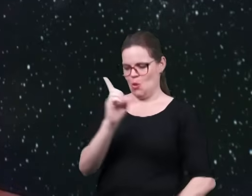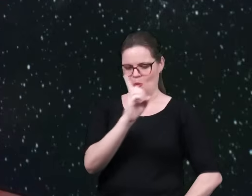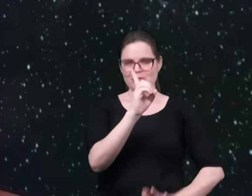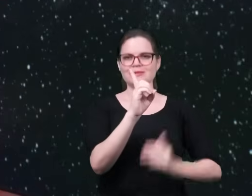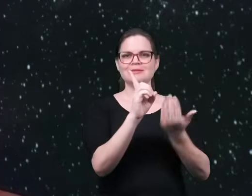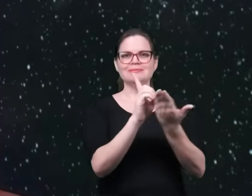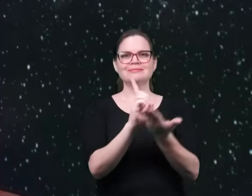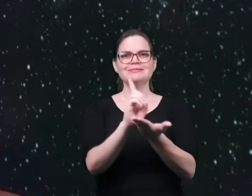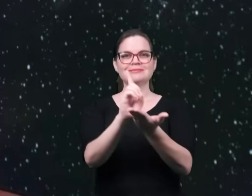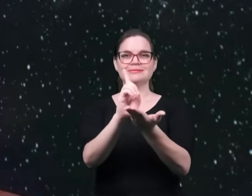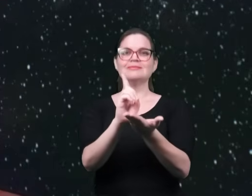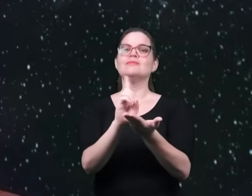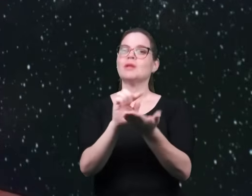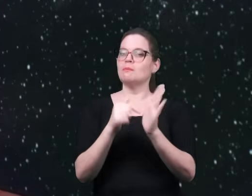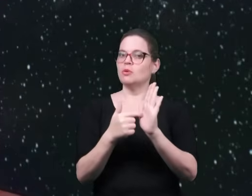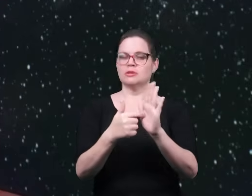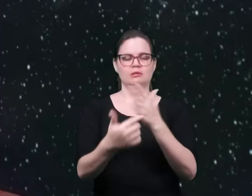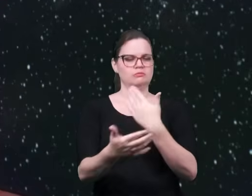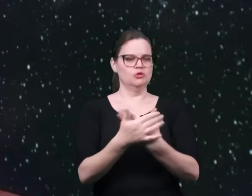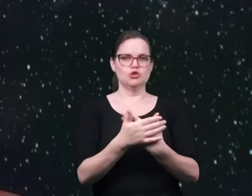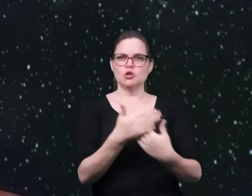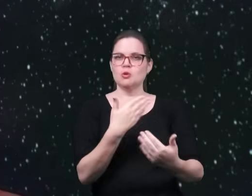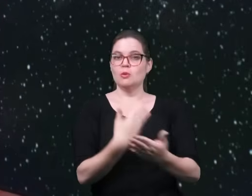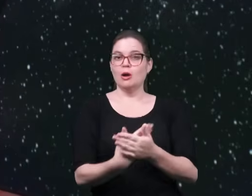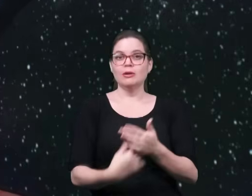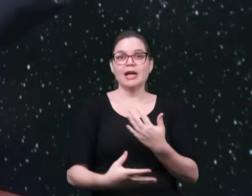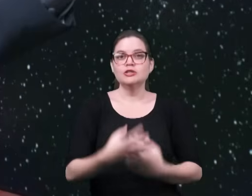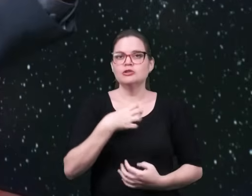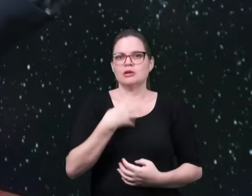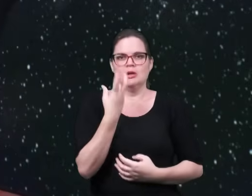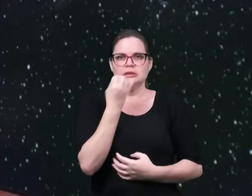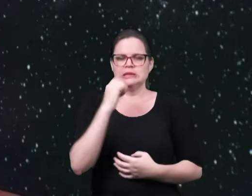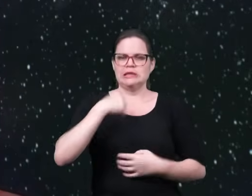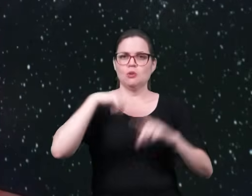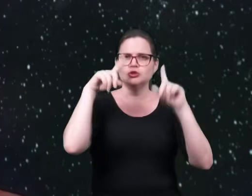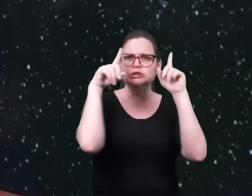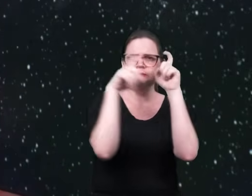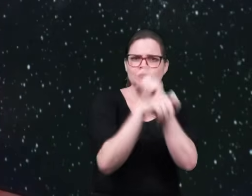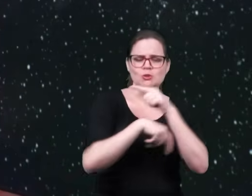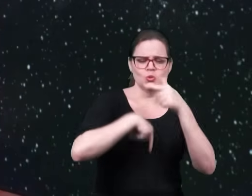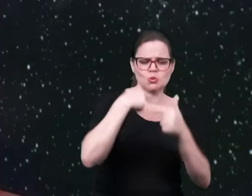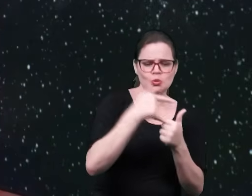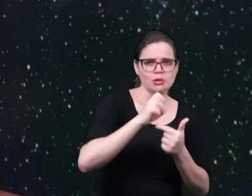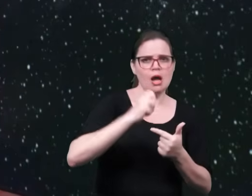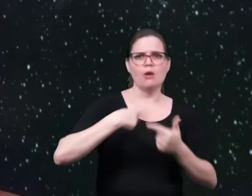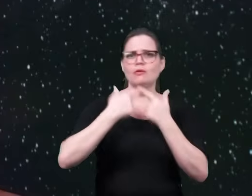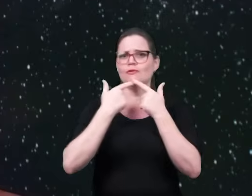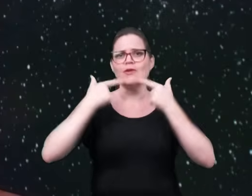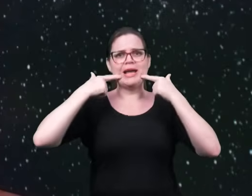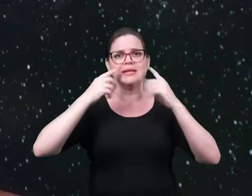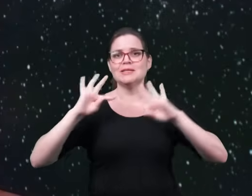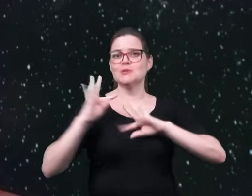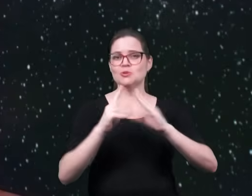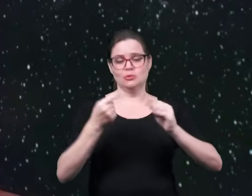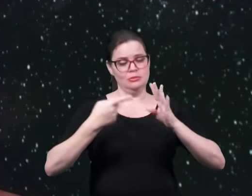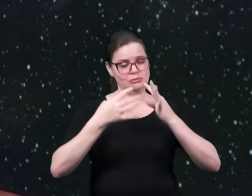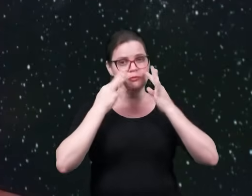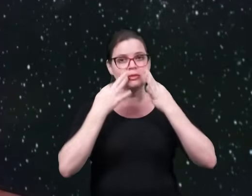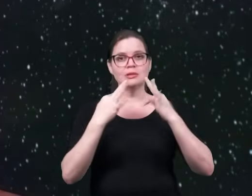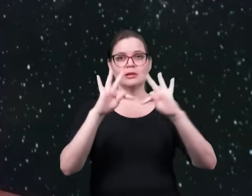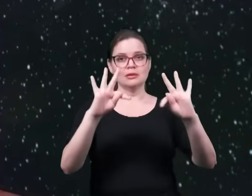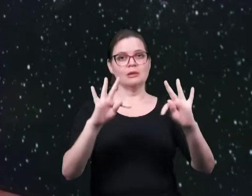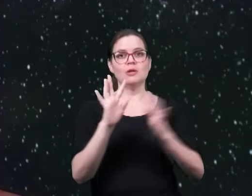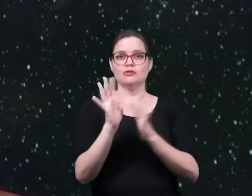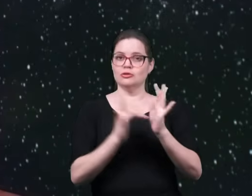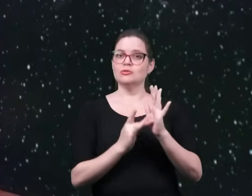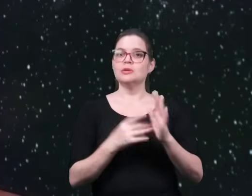independentemente da circunstância, na bonança e na tempestade. O apóstolo Paulo diz que ele sabia ter